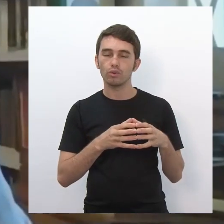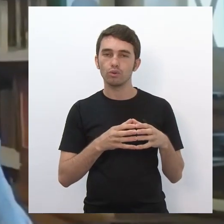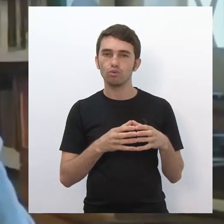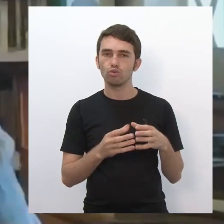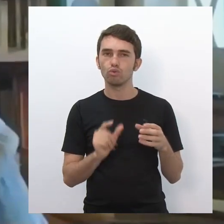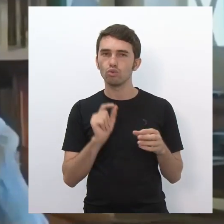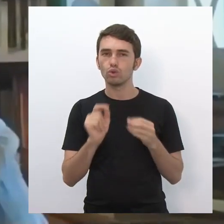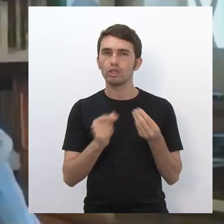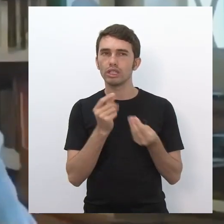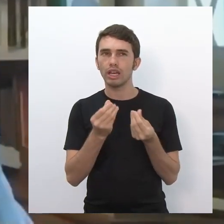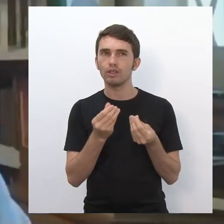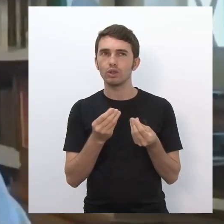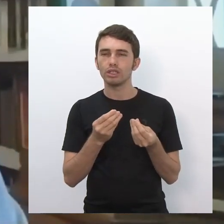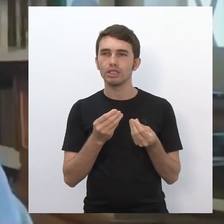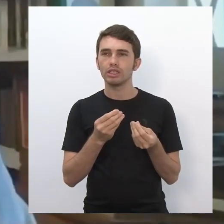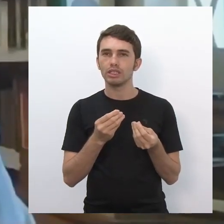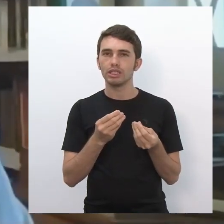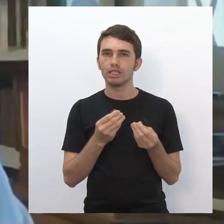certo tom, né?